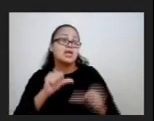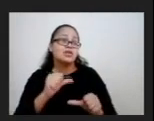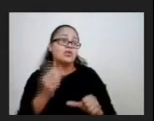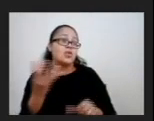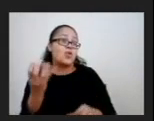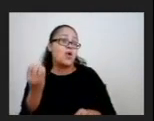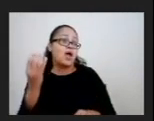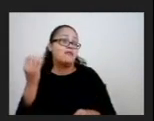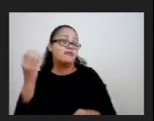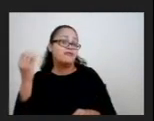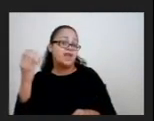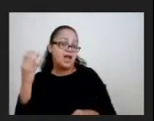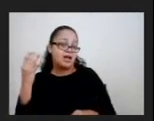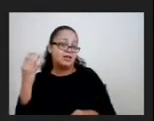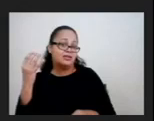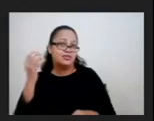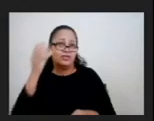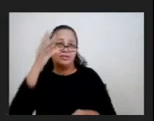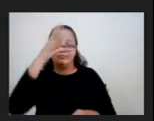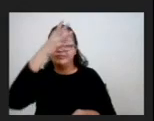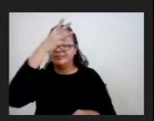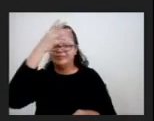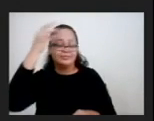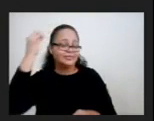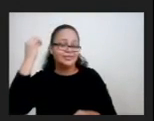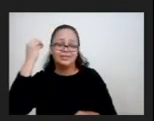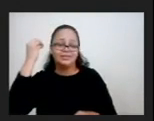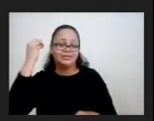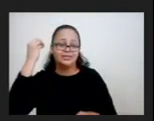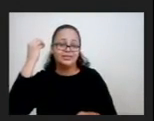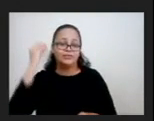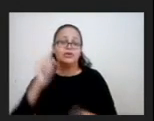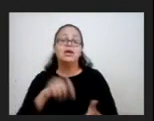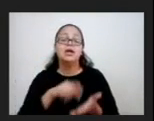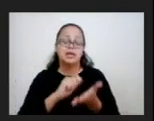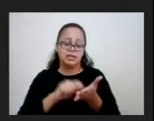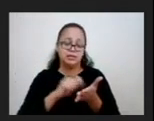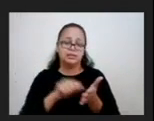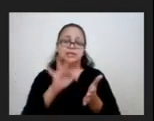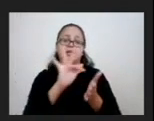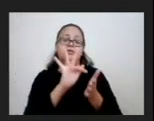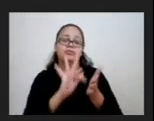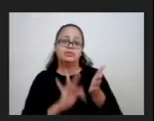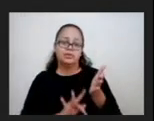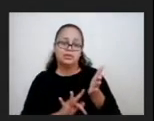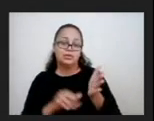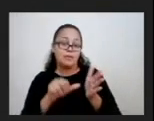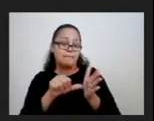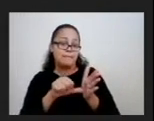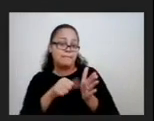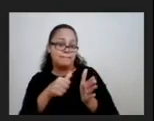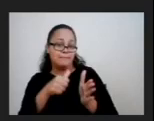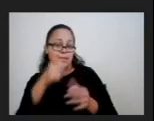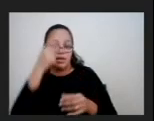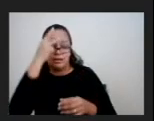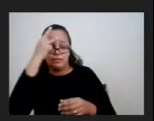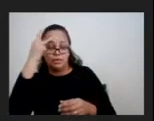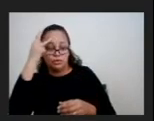diferente, né? Você vai escrever em primeira pessoa, né? Você participando da história, e lembre-se que os verbos também têm que ser no